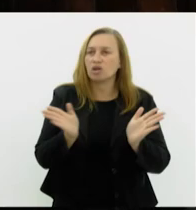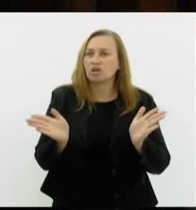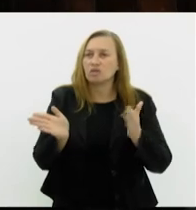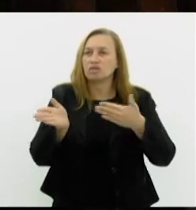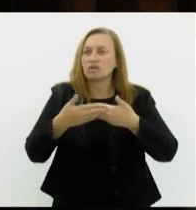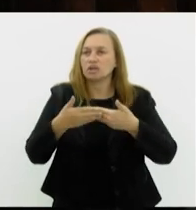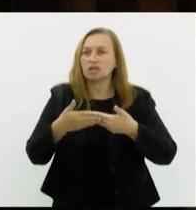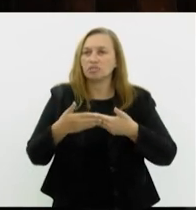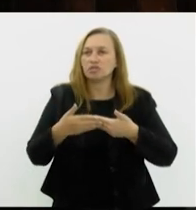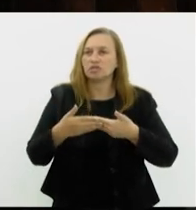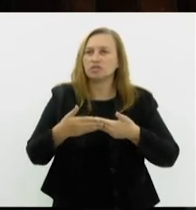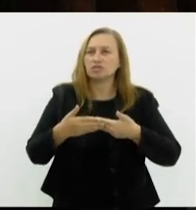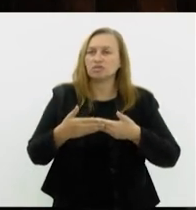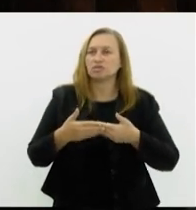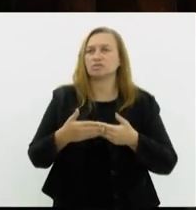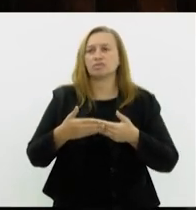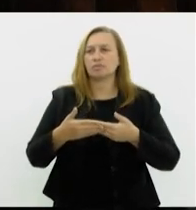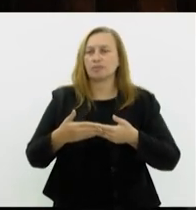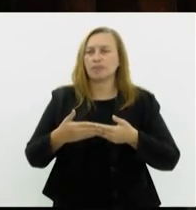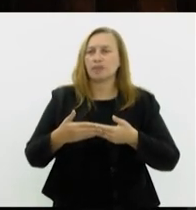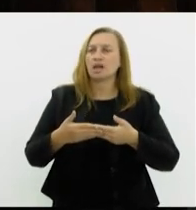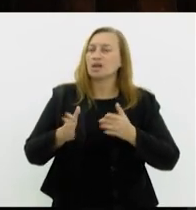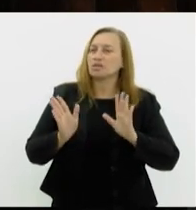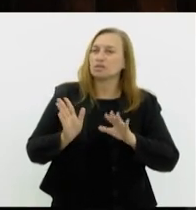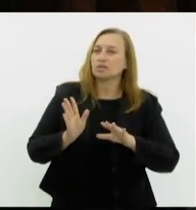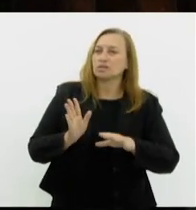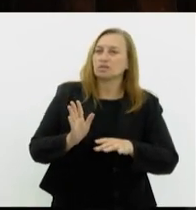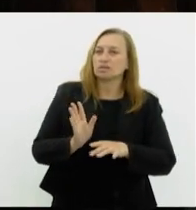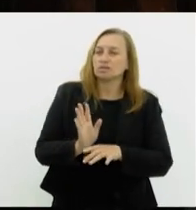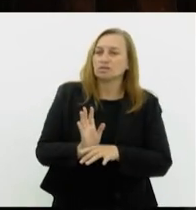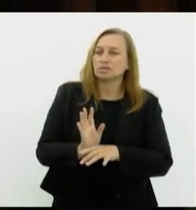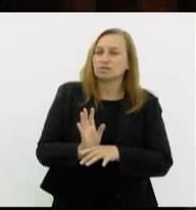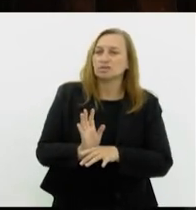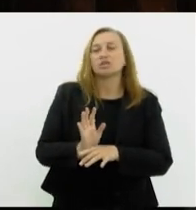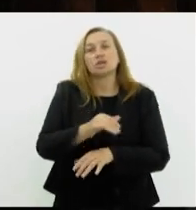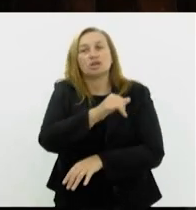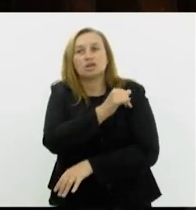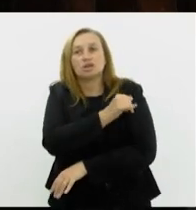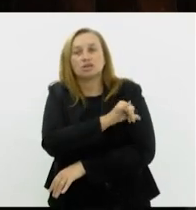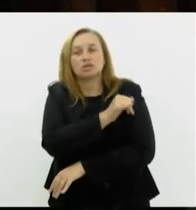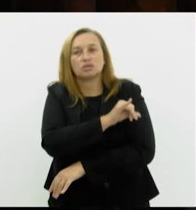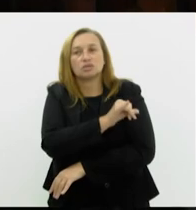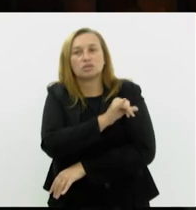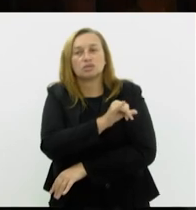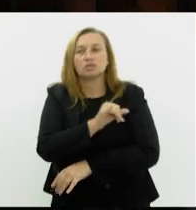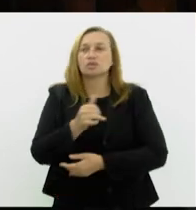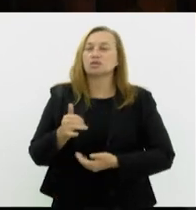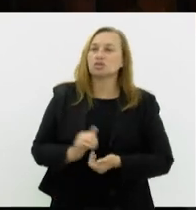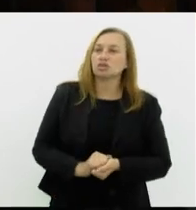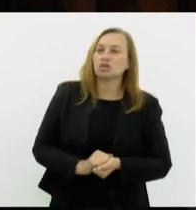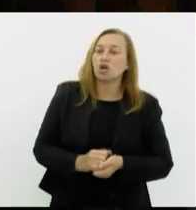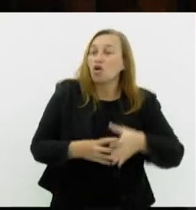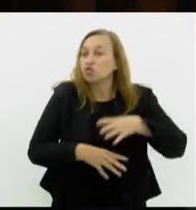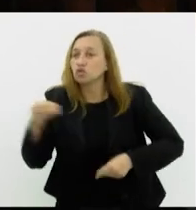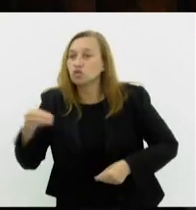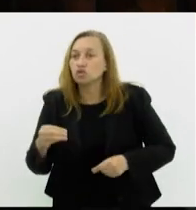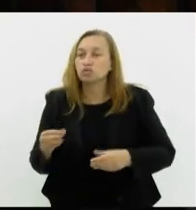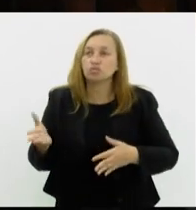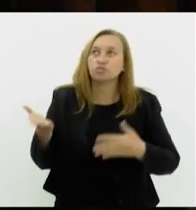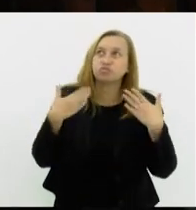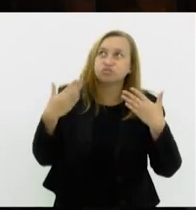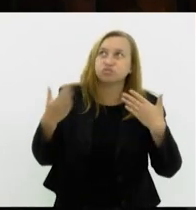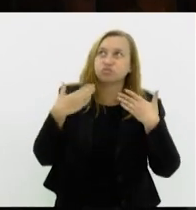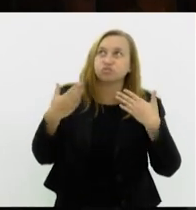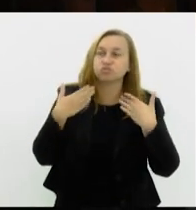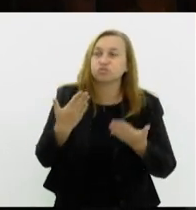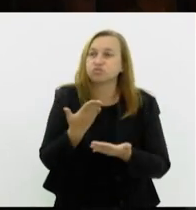às 11. Só estão levando as crianças para dentro de sala à tarde, depois das 2h30, tentando fugir do calor,